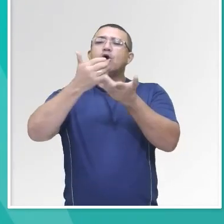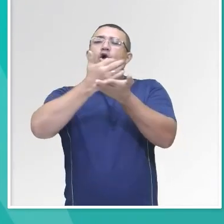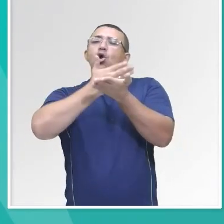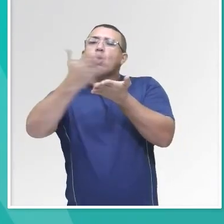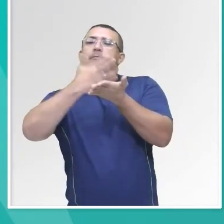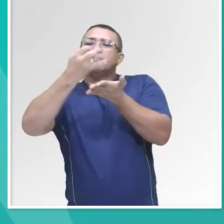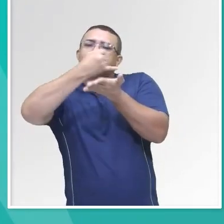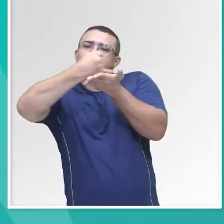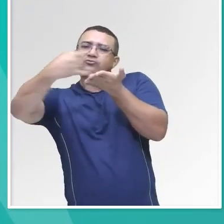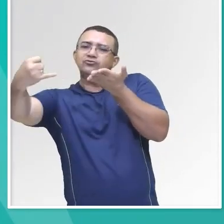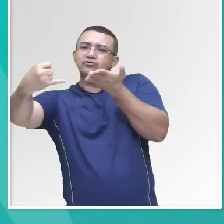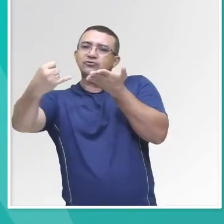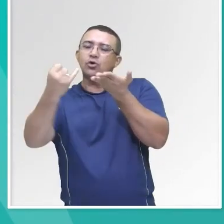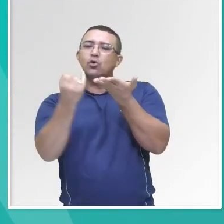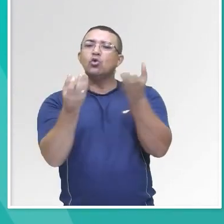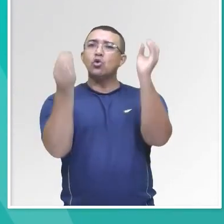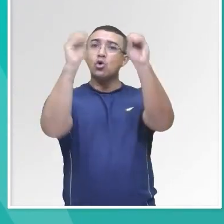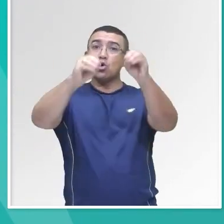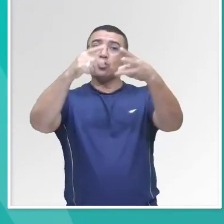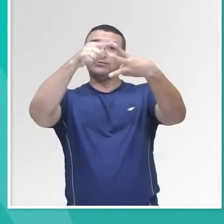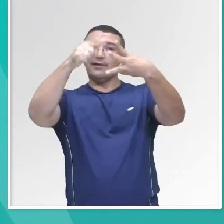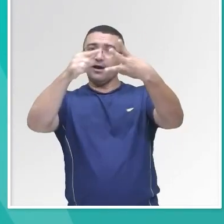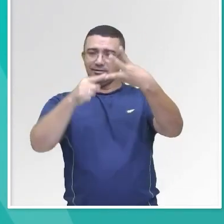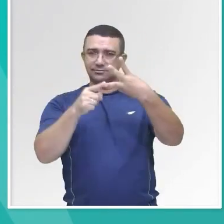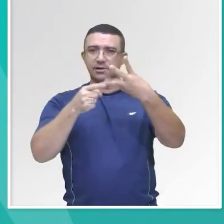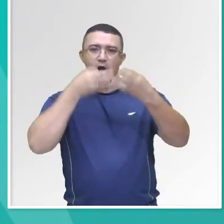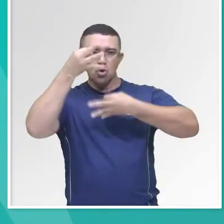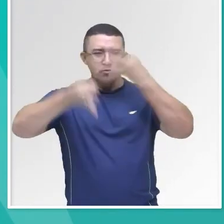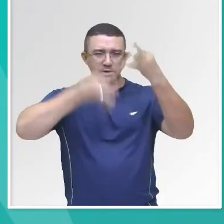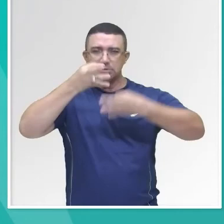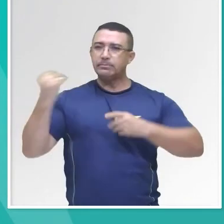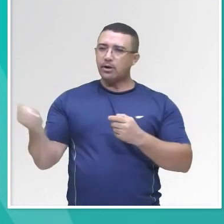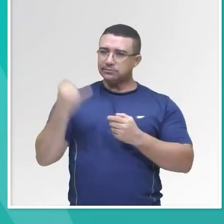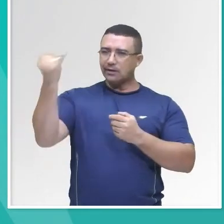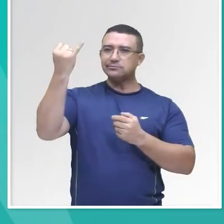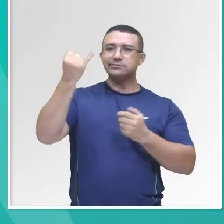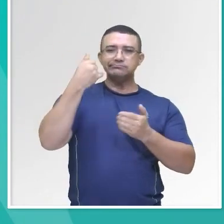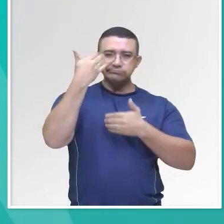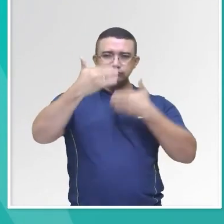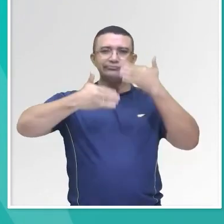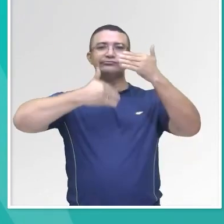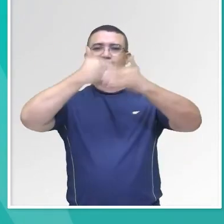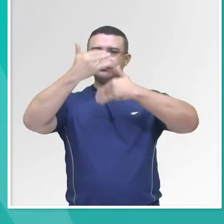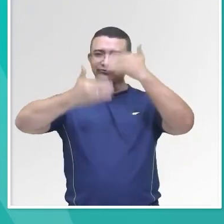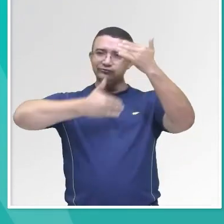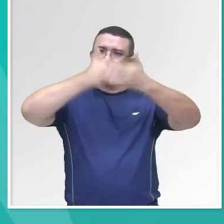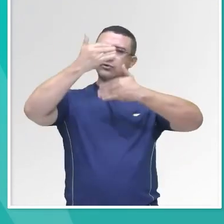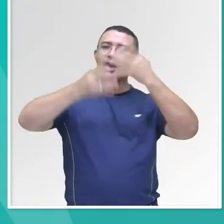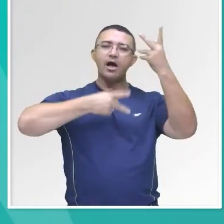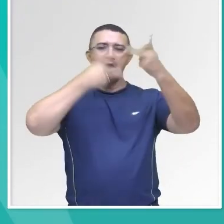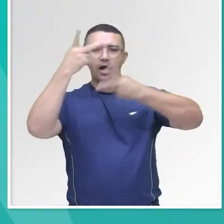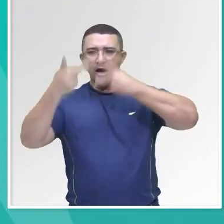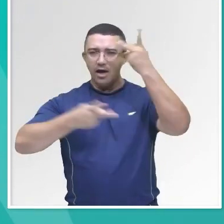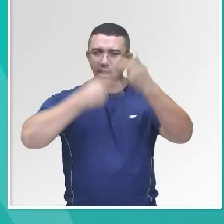né? Ali jogou 3 argumentos importantes, foi desenvolvendo, aí falando, e